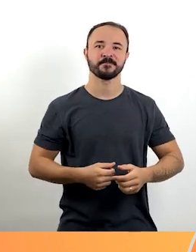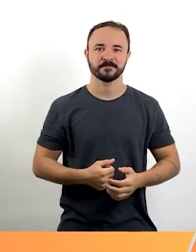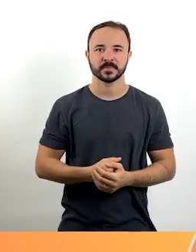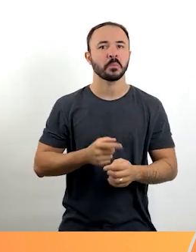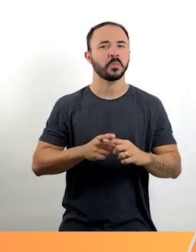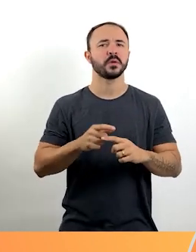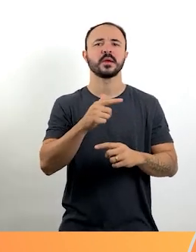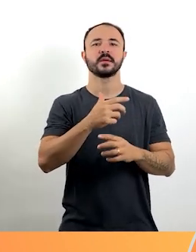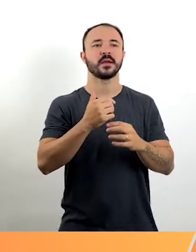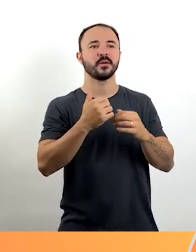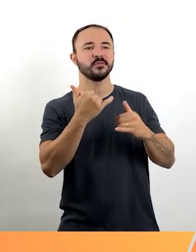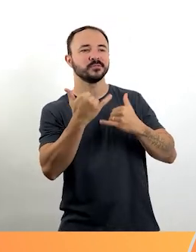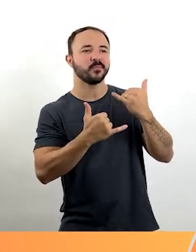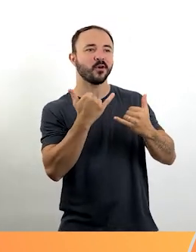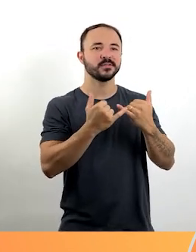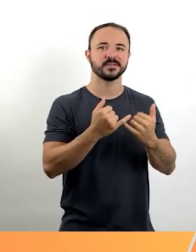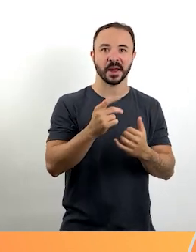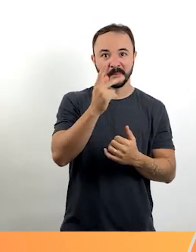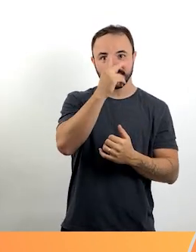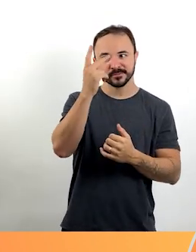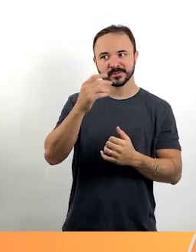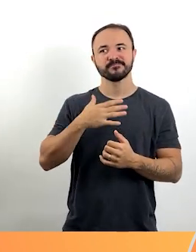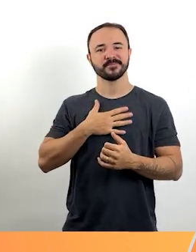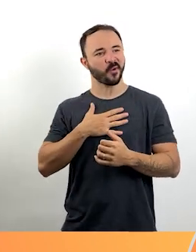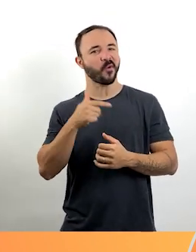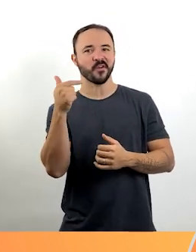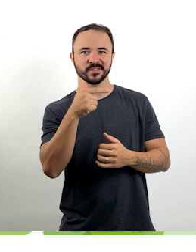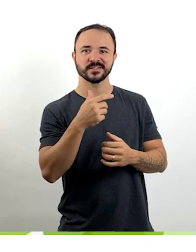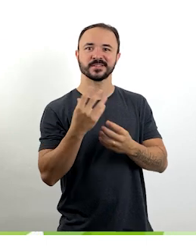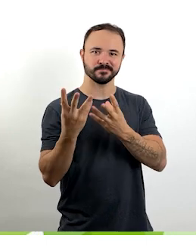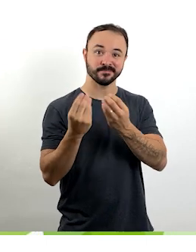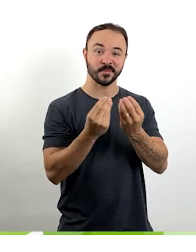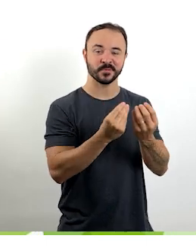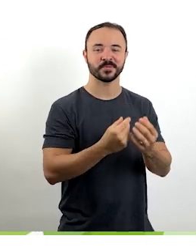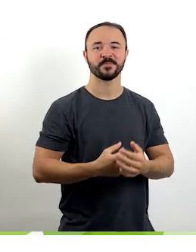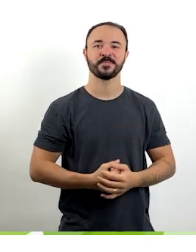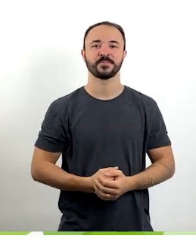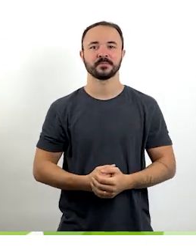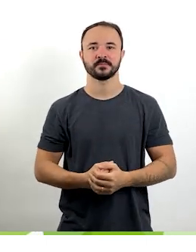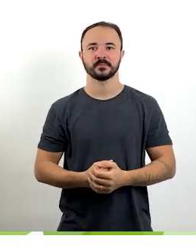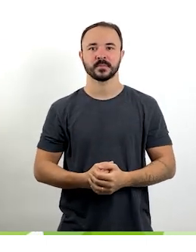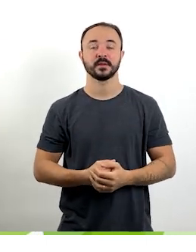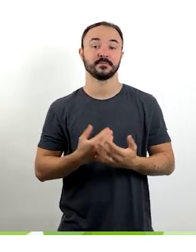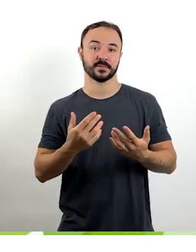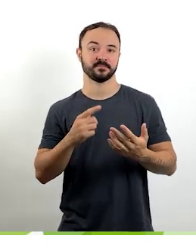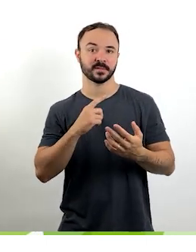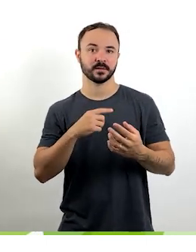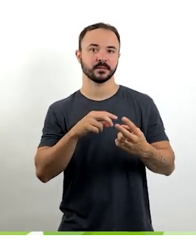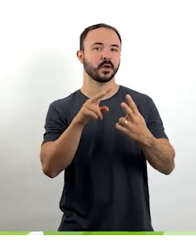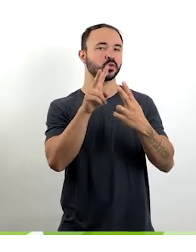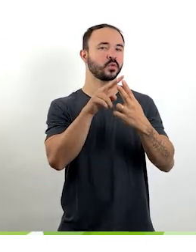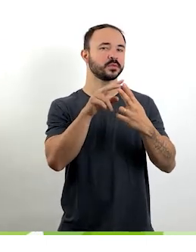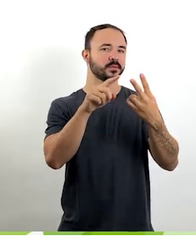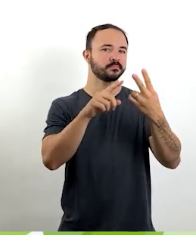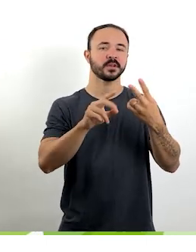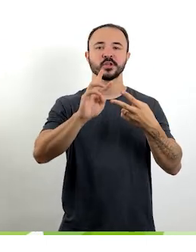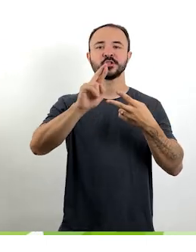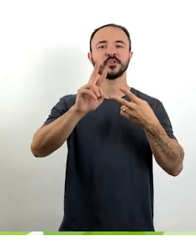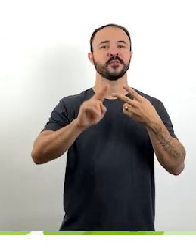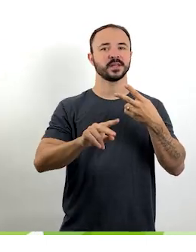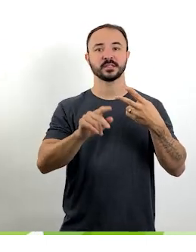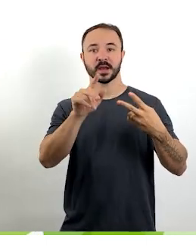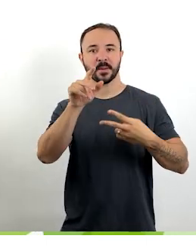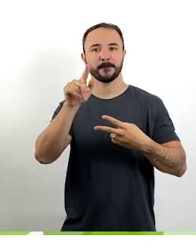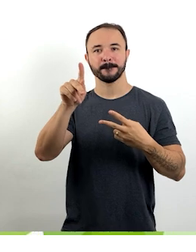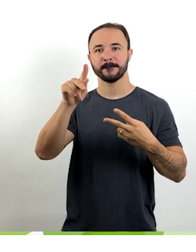né, um esporte aí de desejo de muitos praticantes. Então, eu tenho dois diferentes tipos de peteca, que é o